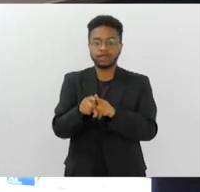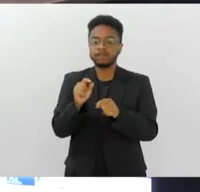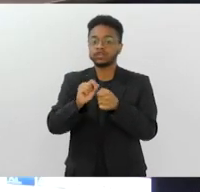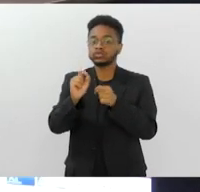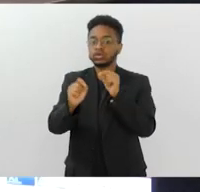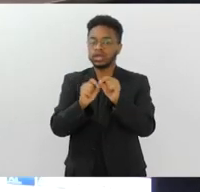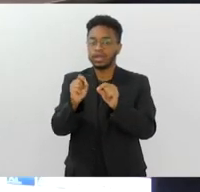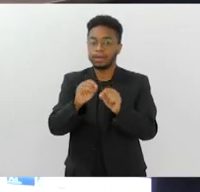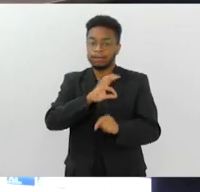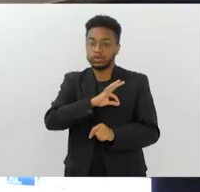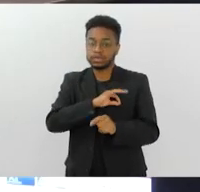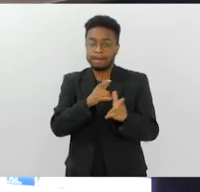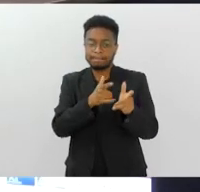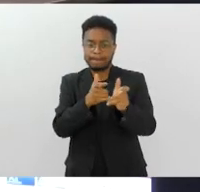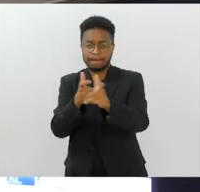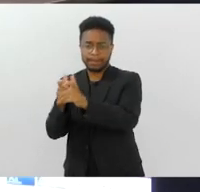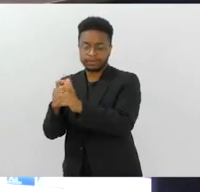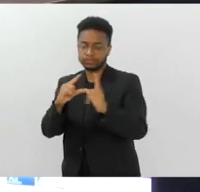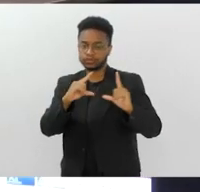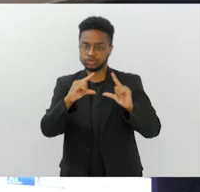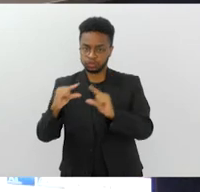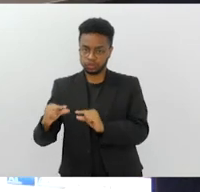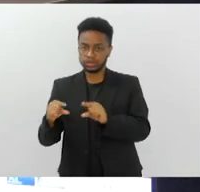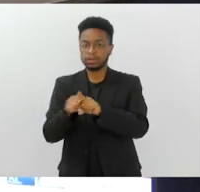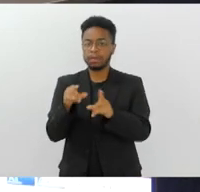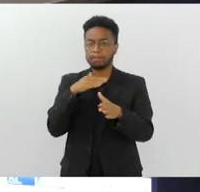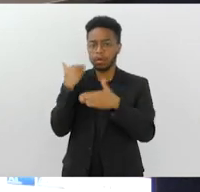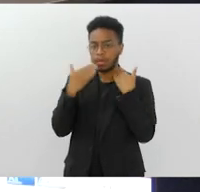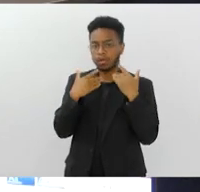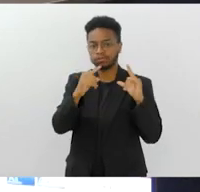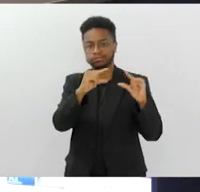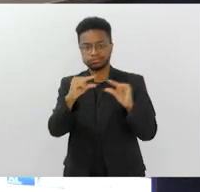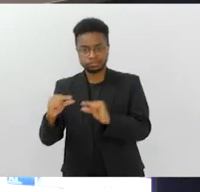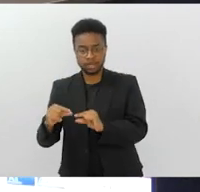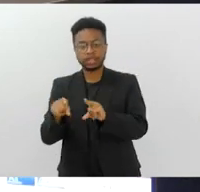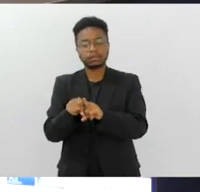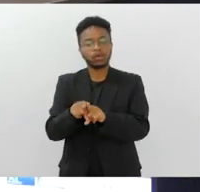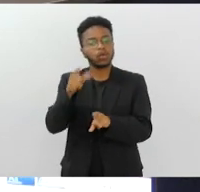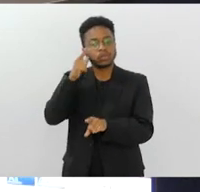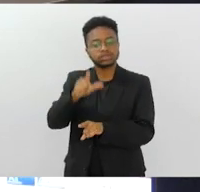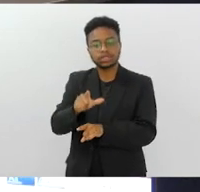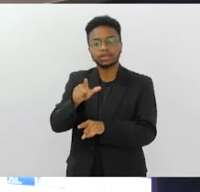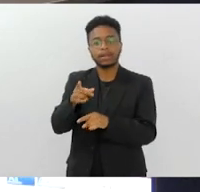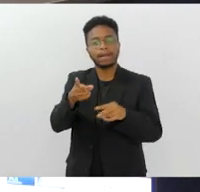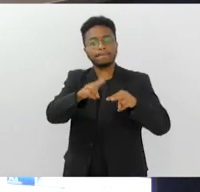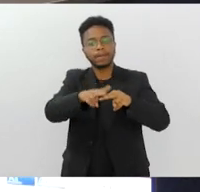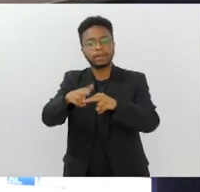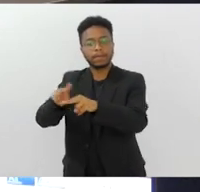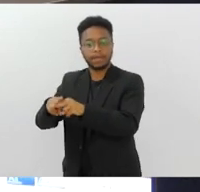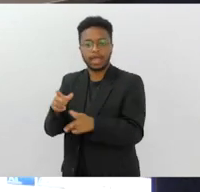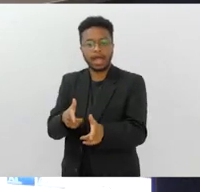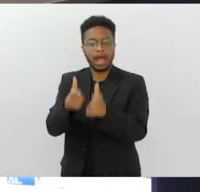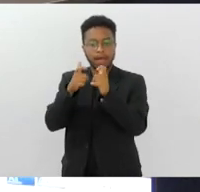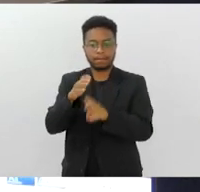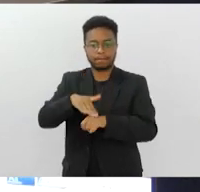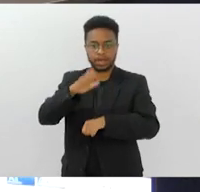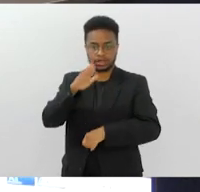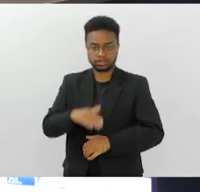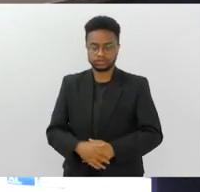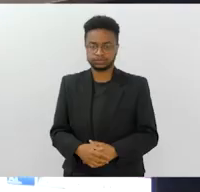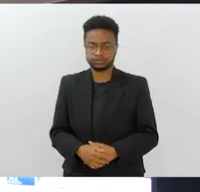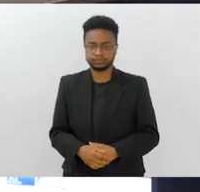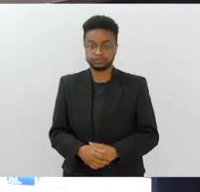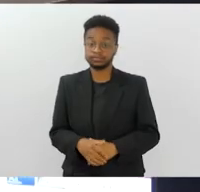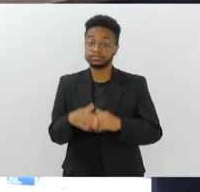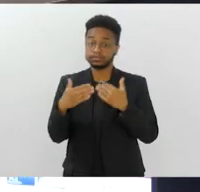matasse menos morresse menos e aprendesse mais armas e mais criminosos muito bem